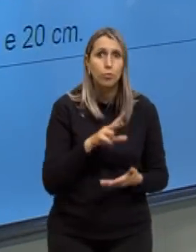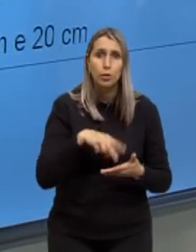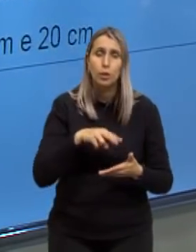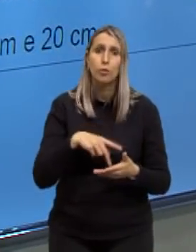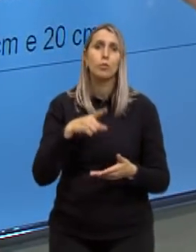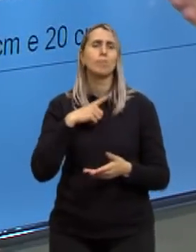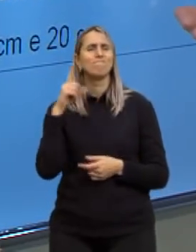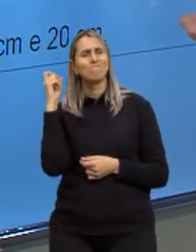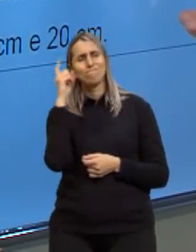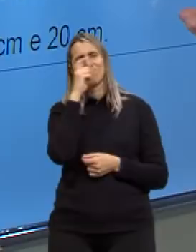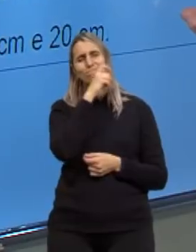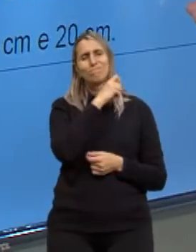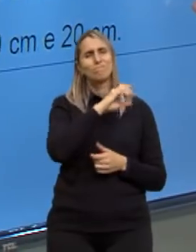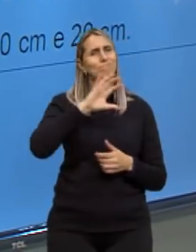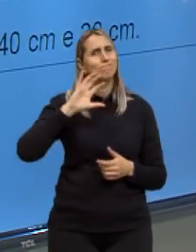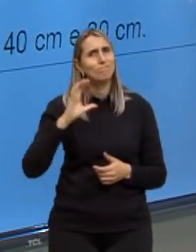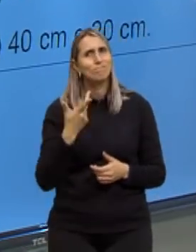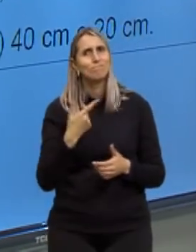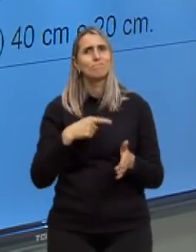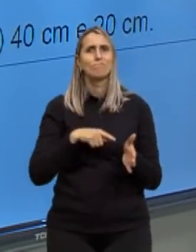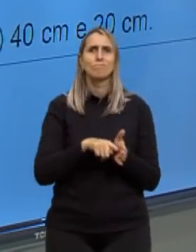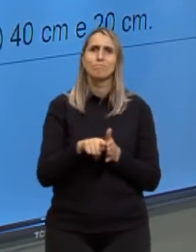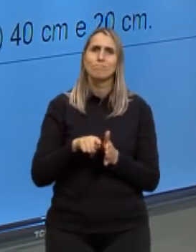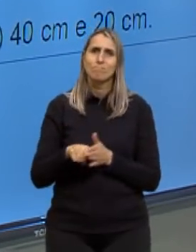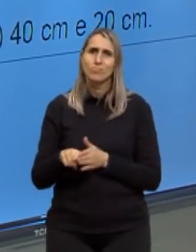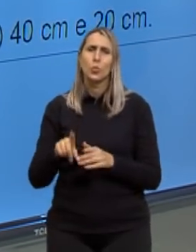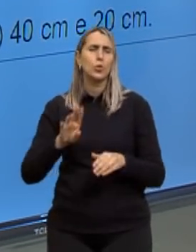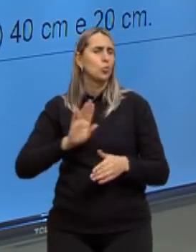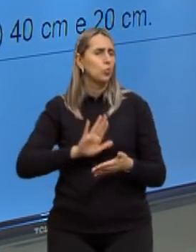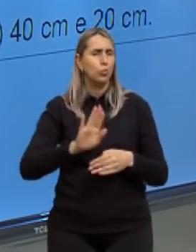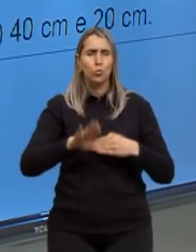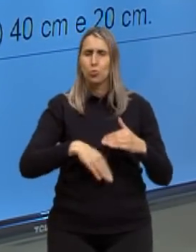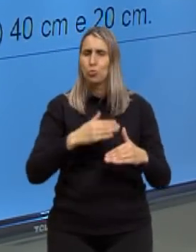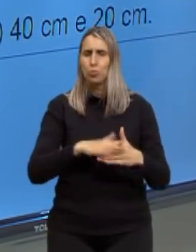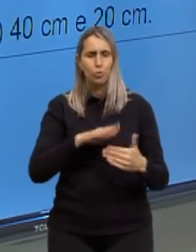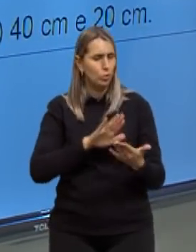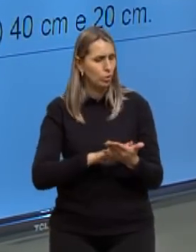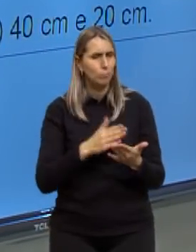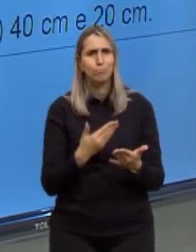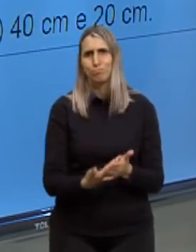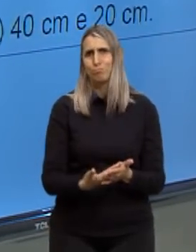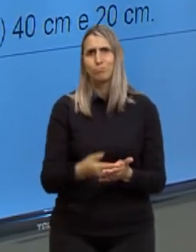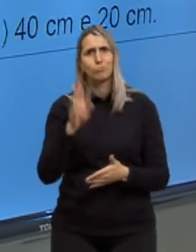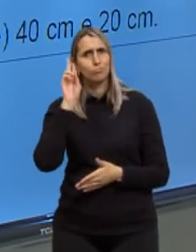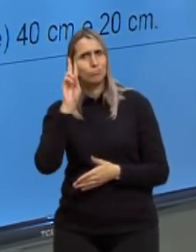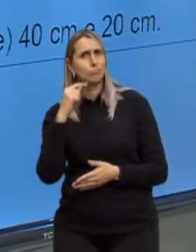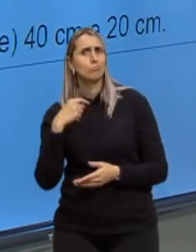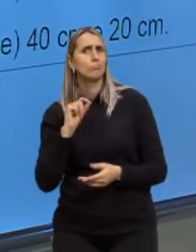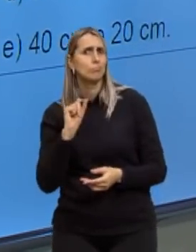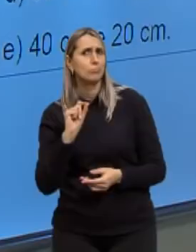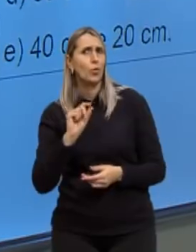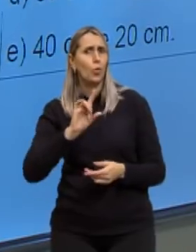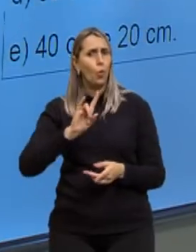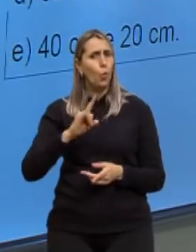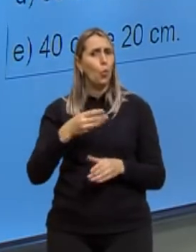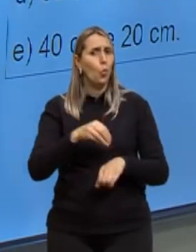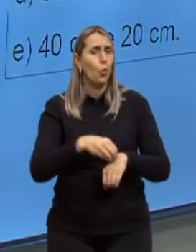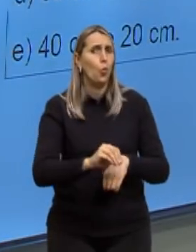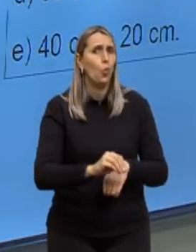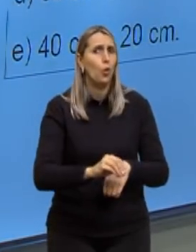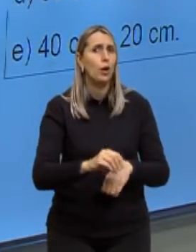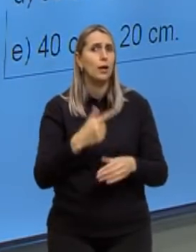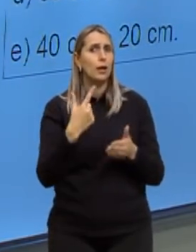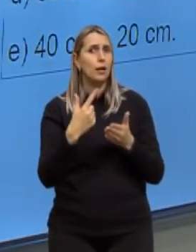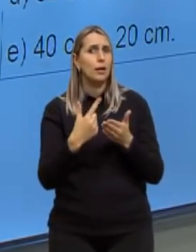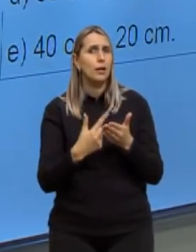nós vamos ter mais dificuldade para resolver essas questões porque tudo interpretação tá eu lembro que a nossa minha última dica de